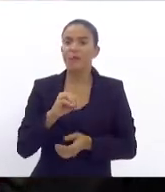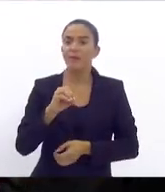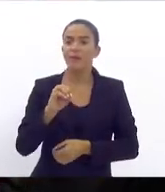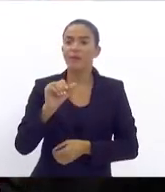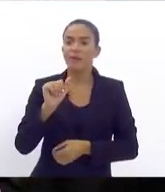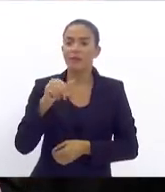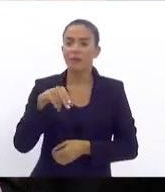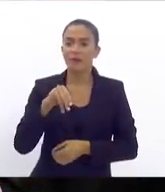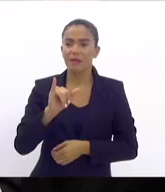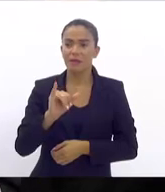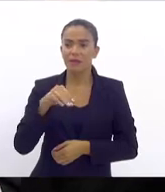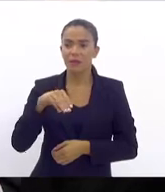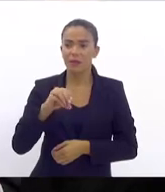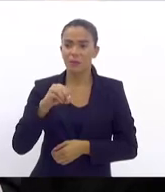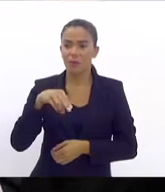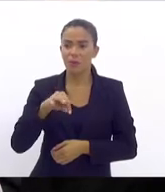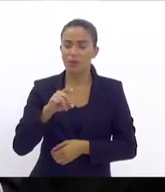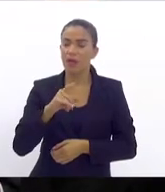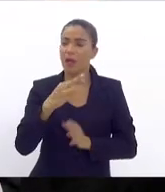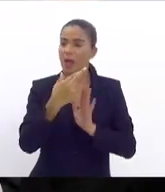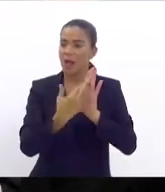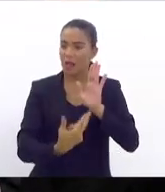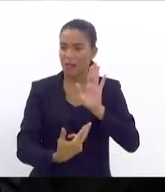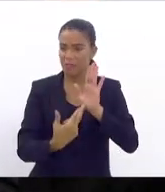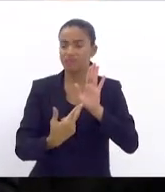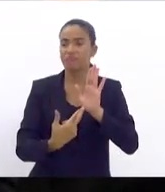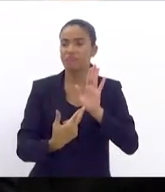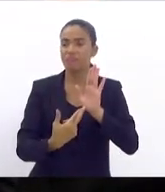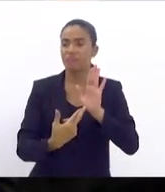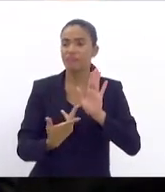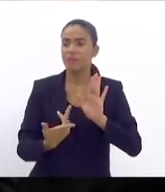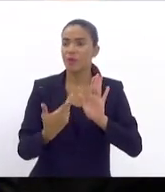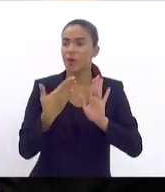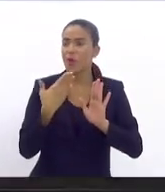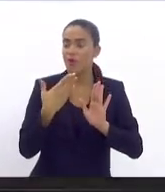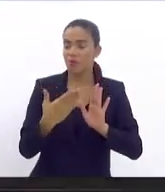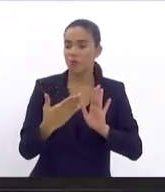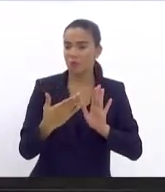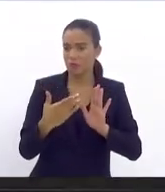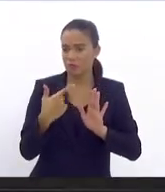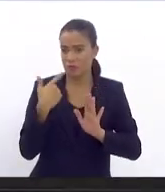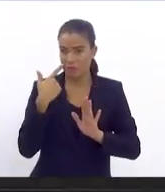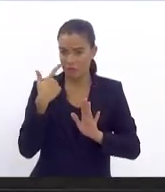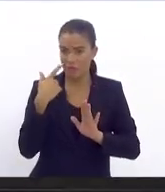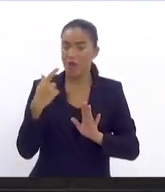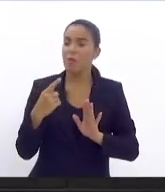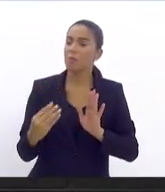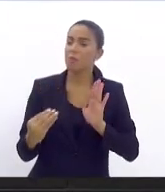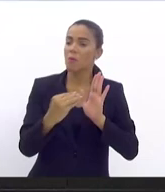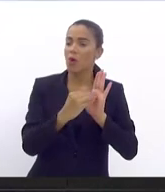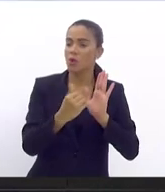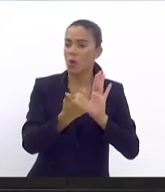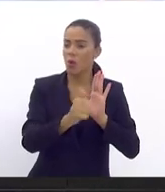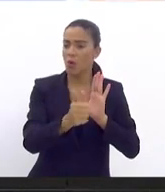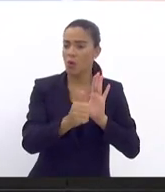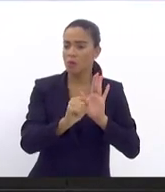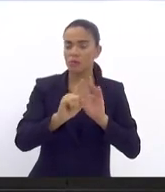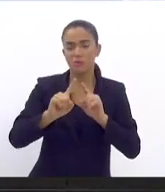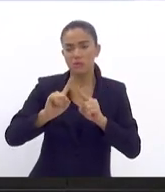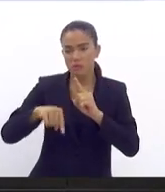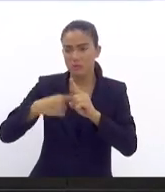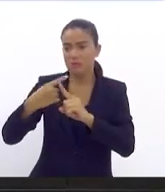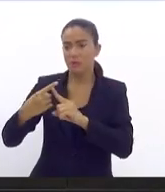Yuri, é um projeto de relatoria do deputado Guilherme Delaroli. Então eu vou chamar os trabalhos à ordem para a gente votar o 11 e depois vota em bloco os